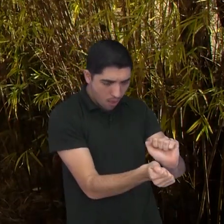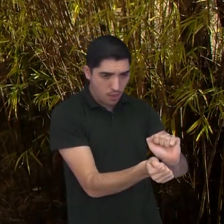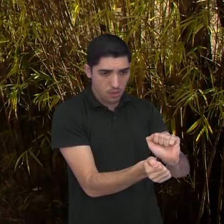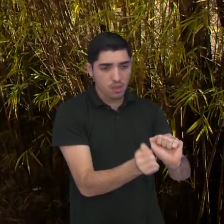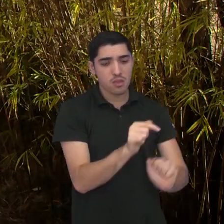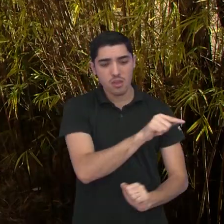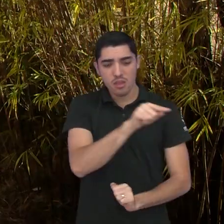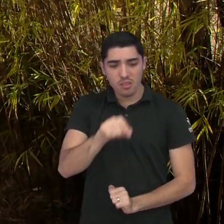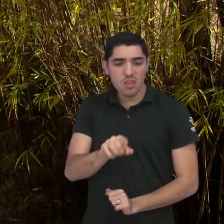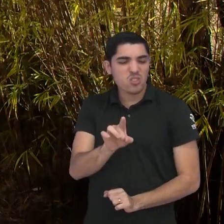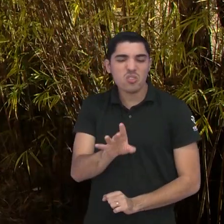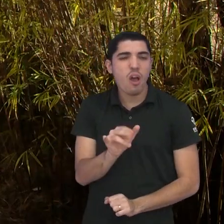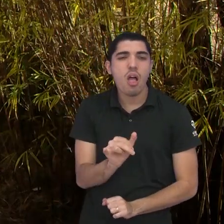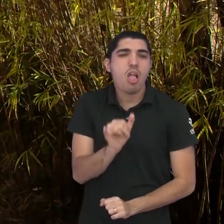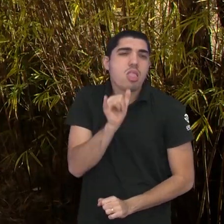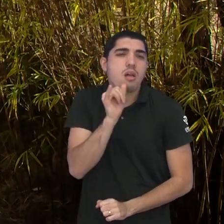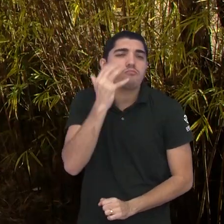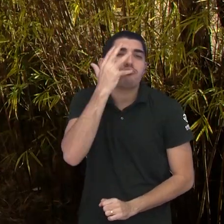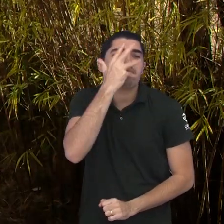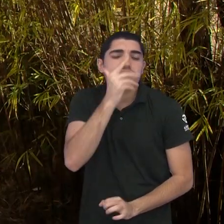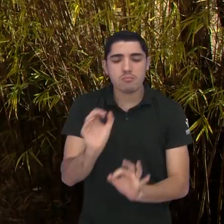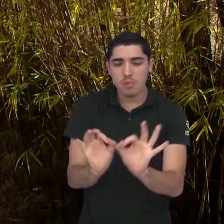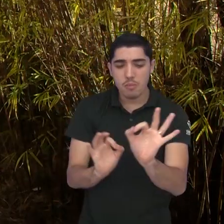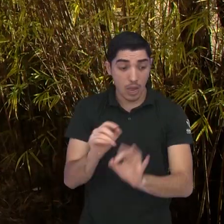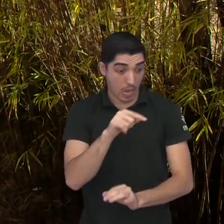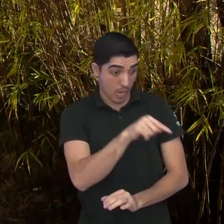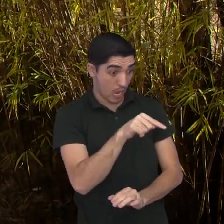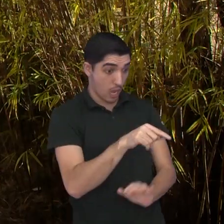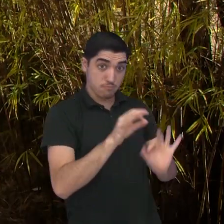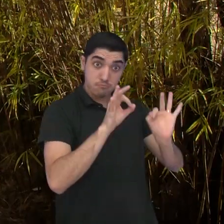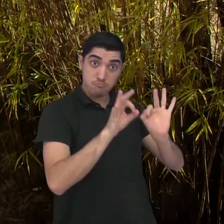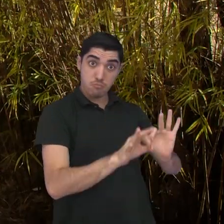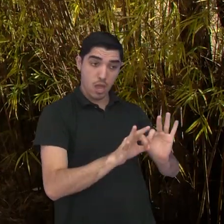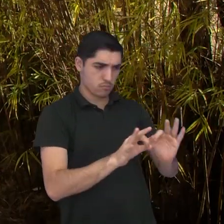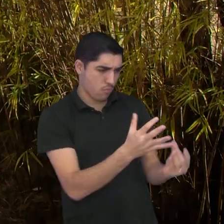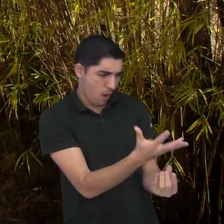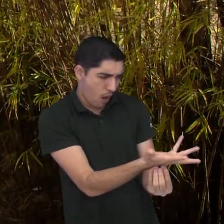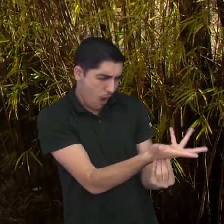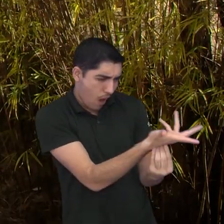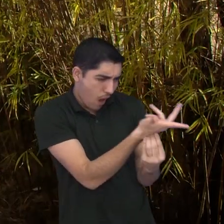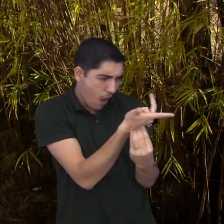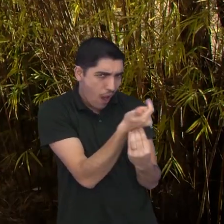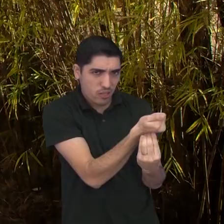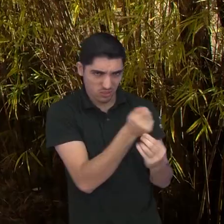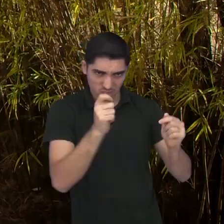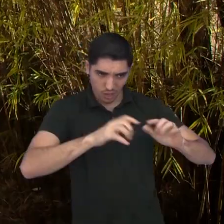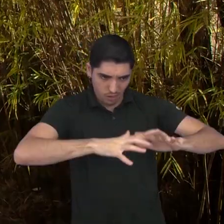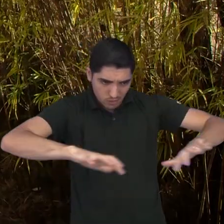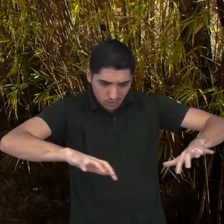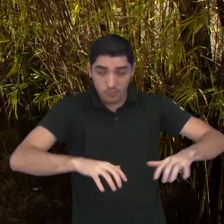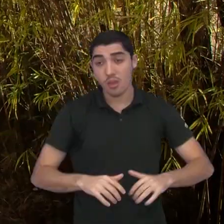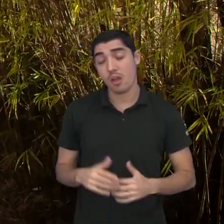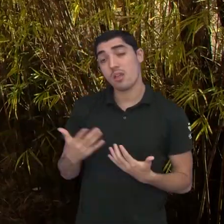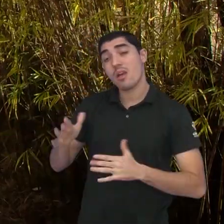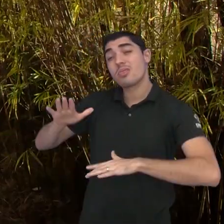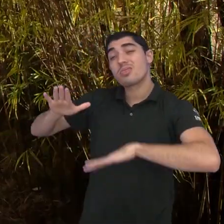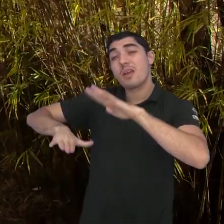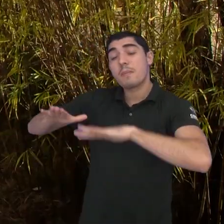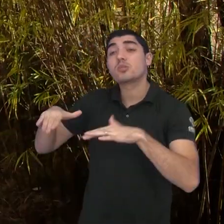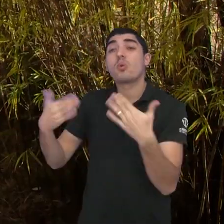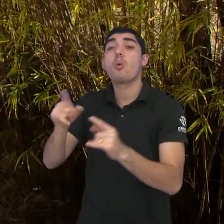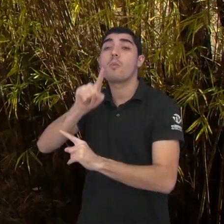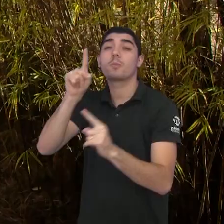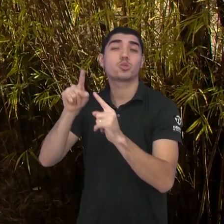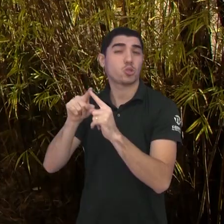assim, isso daqui é só para enfeitar e isso daqui é arte realmente? Dá para diferenciar? Olha, vai muito do que ela foi